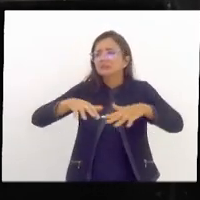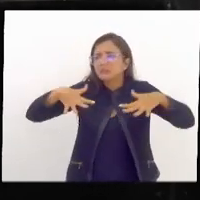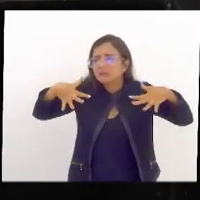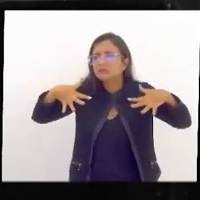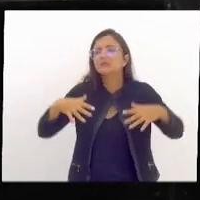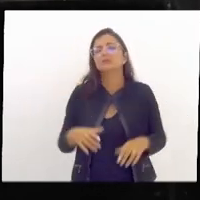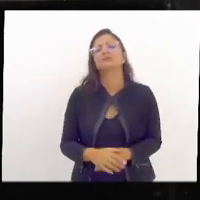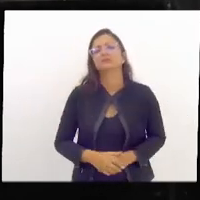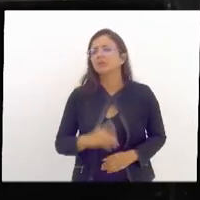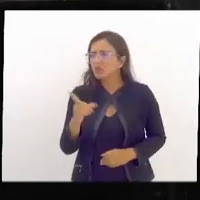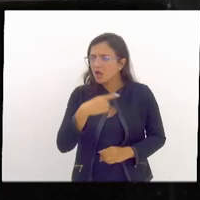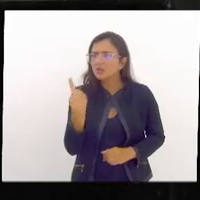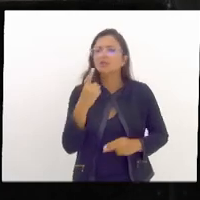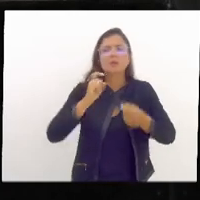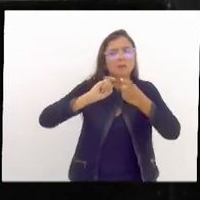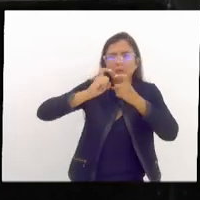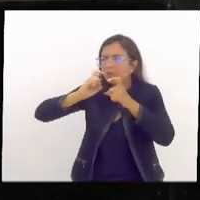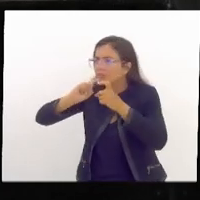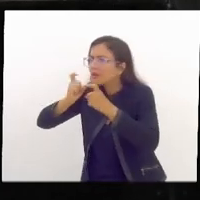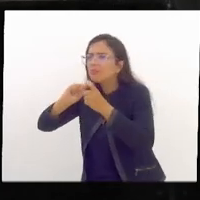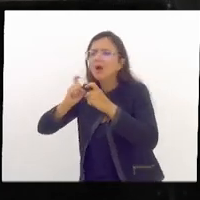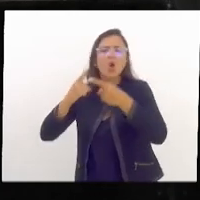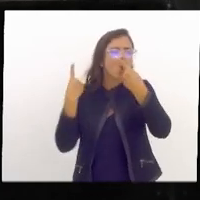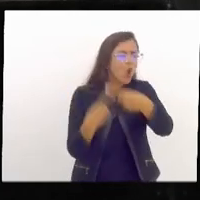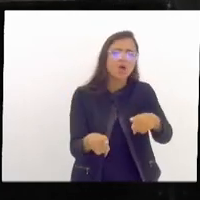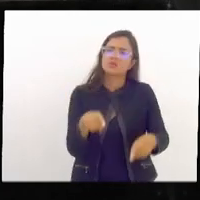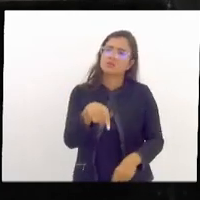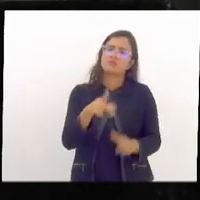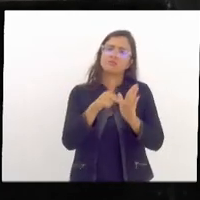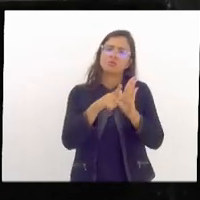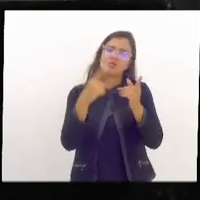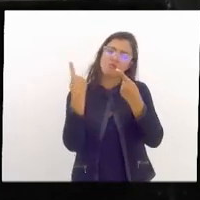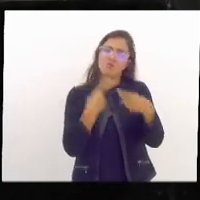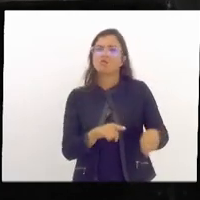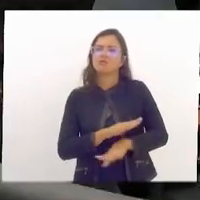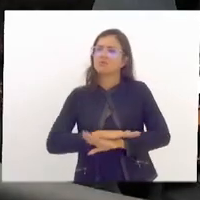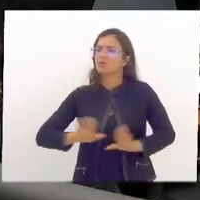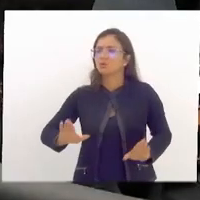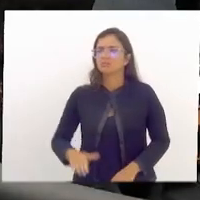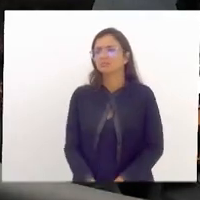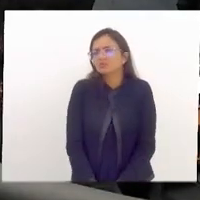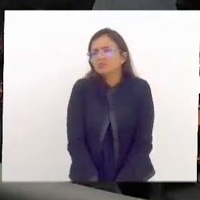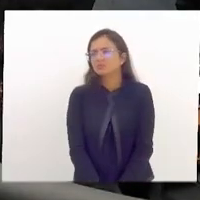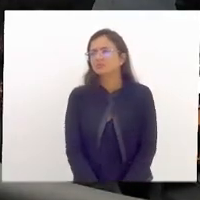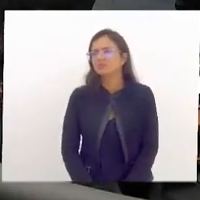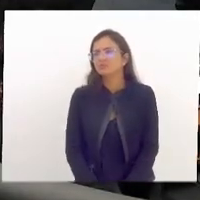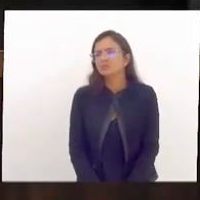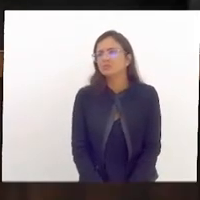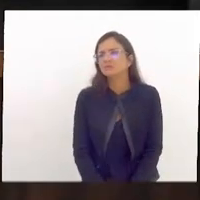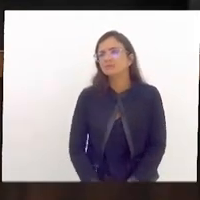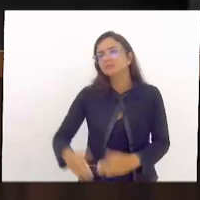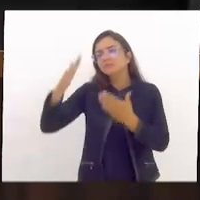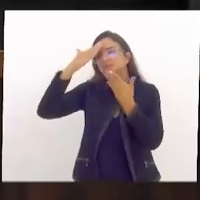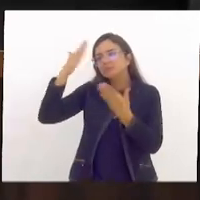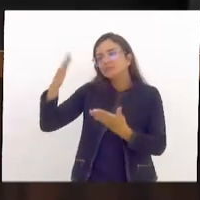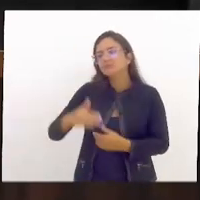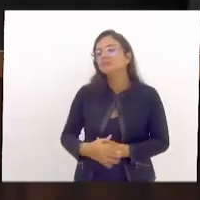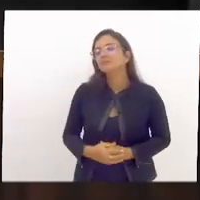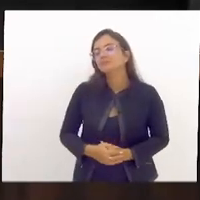gente possa se manifestar contrariamente a esse projeto. Muito obrigada. Próximo inscrito é o